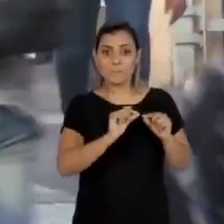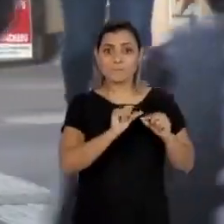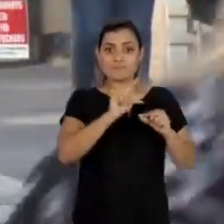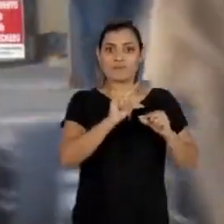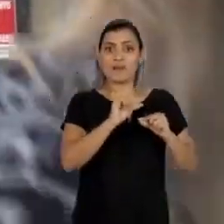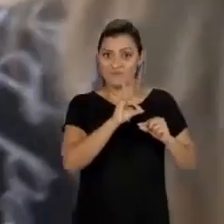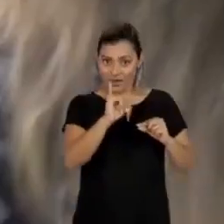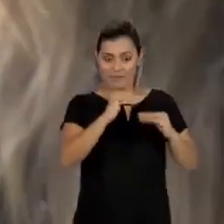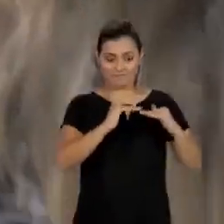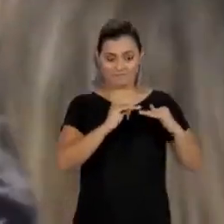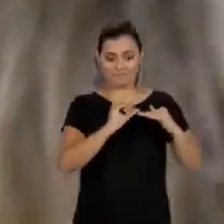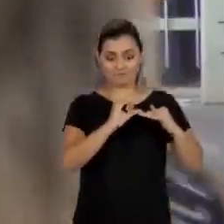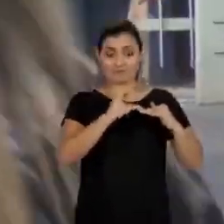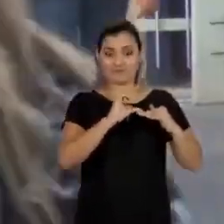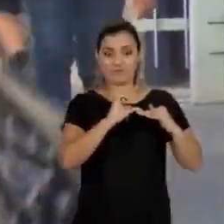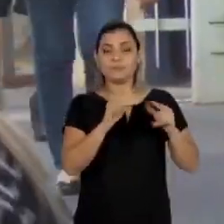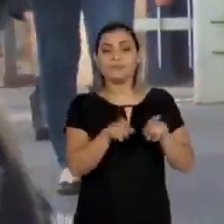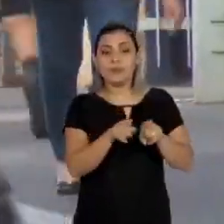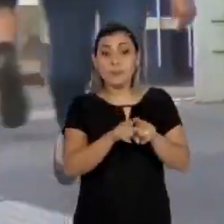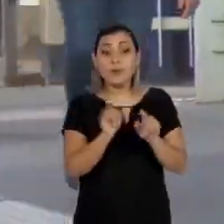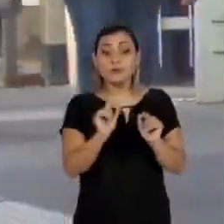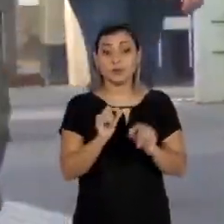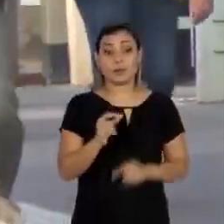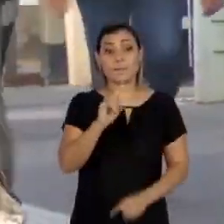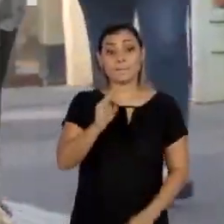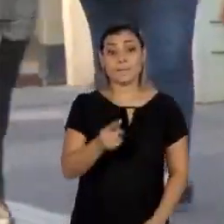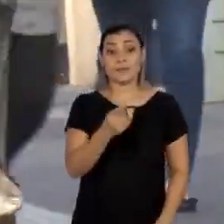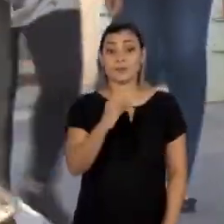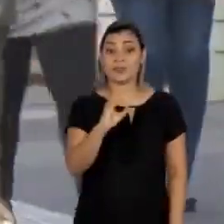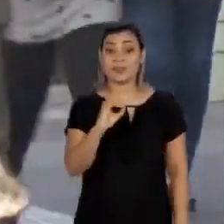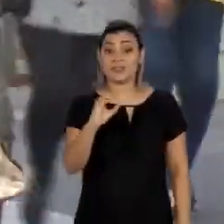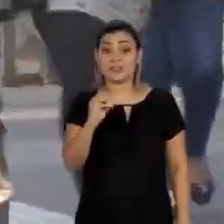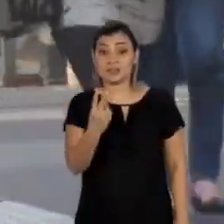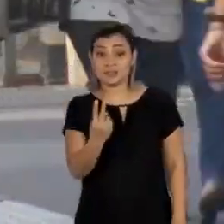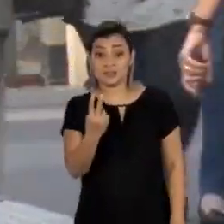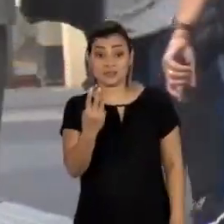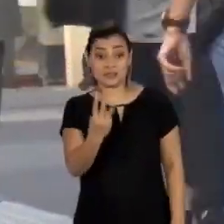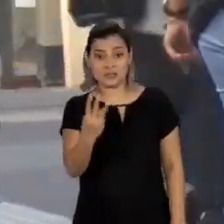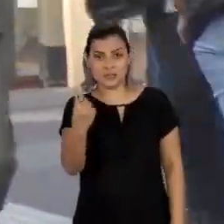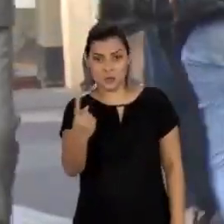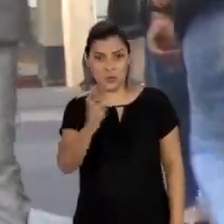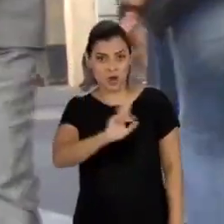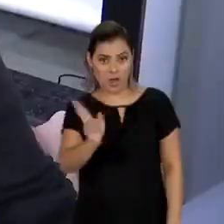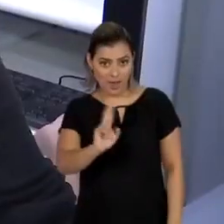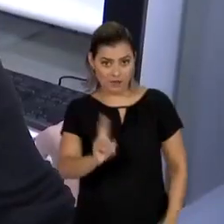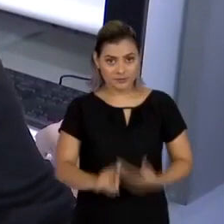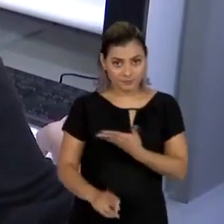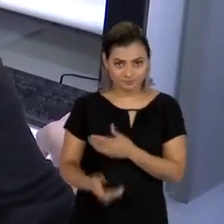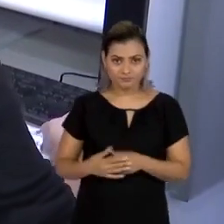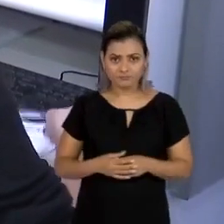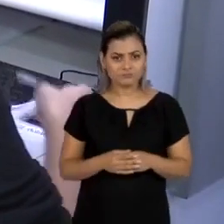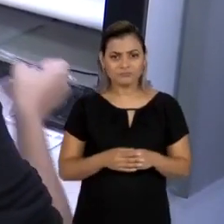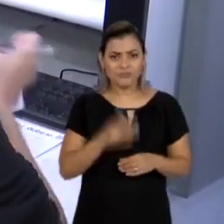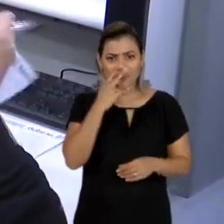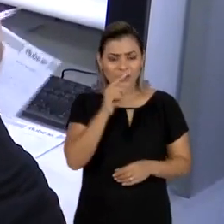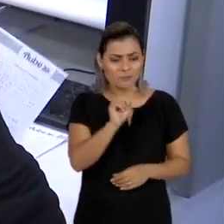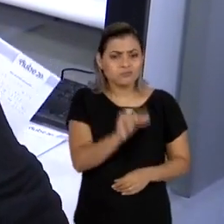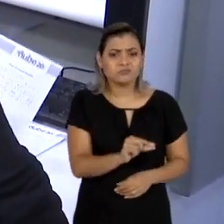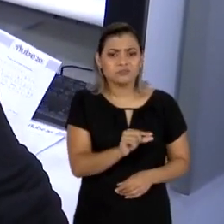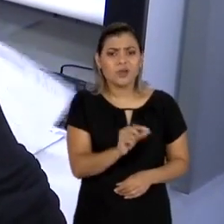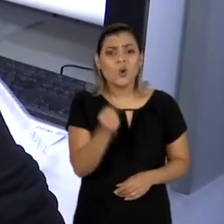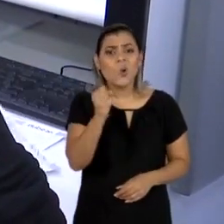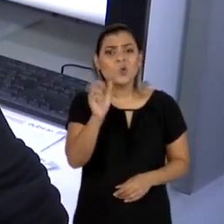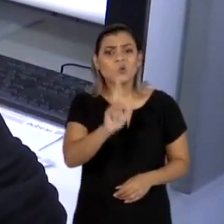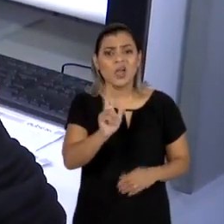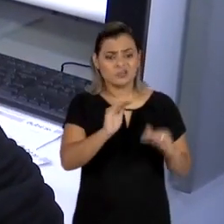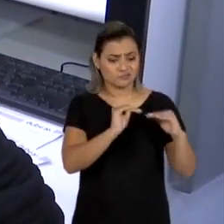A previsão é que o valor do salário seja de R$ 1.031 em 2020, uma redução de R$ 8